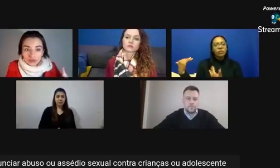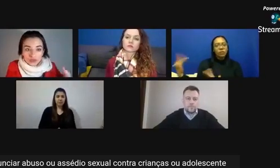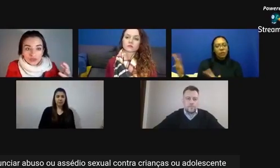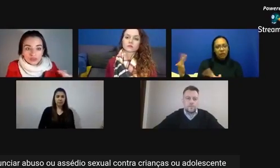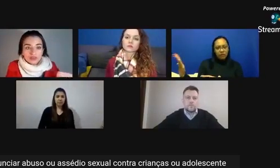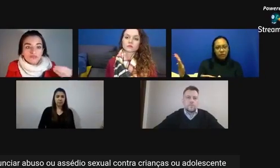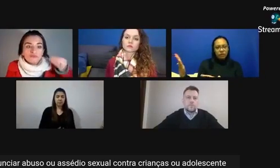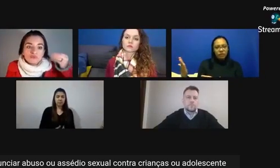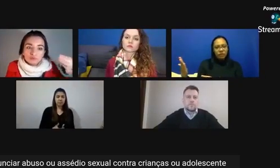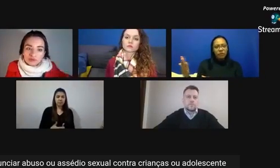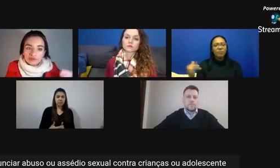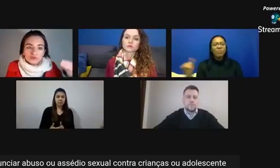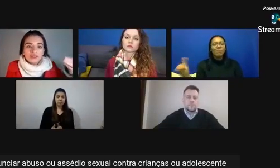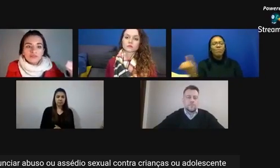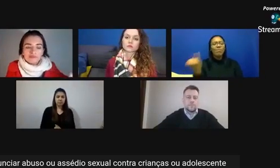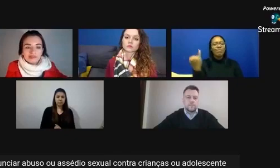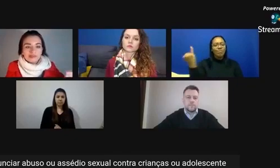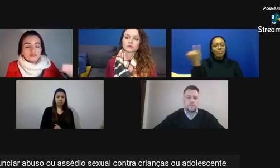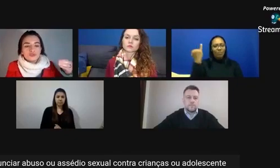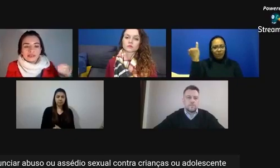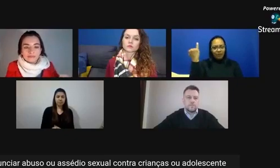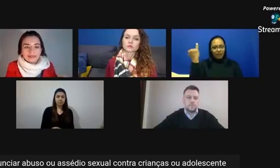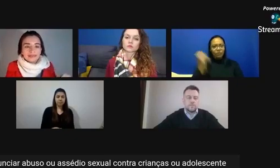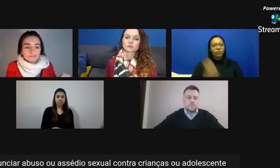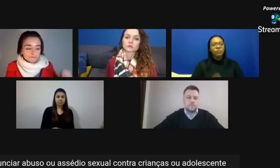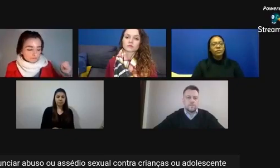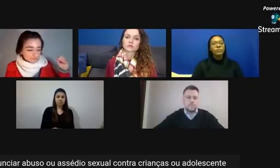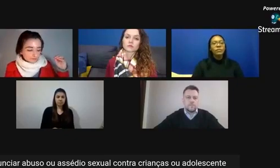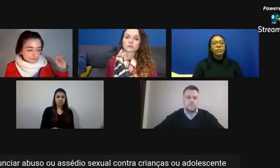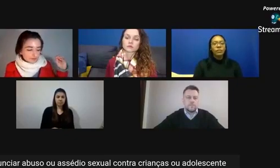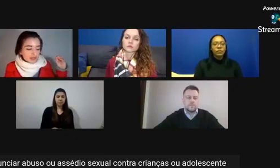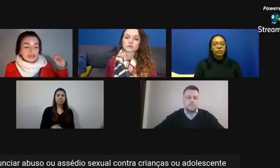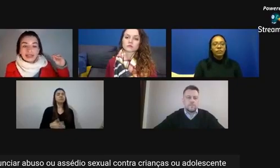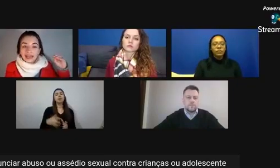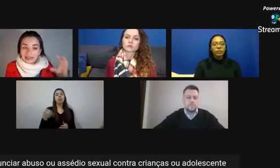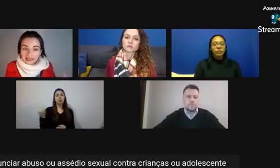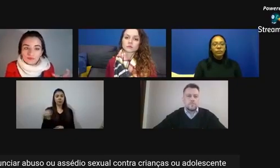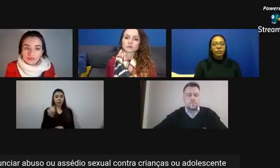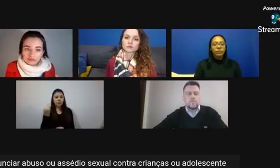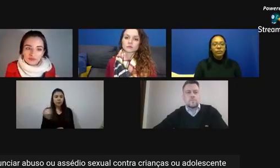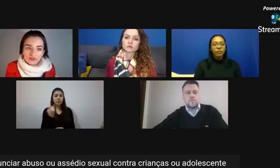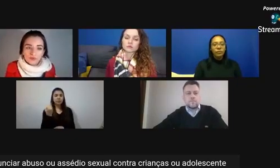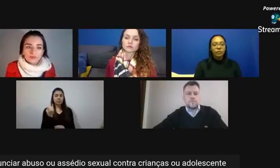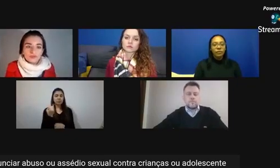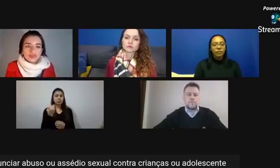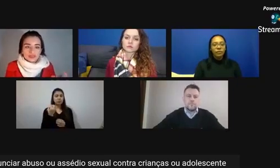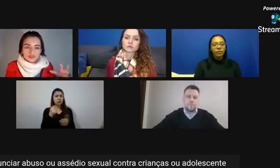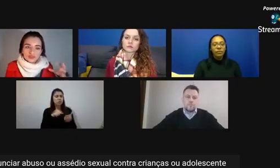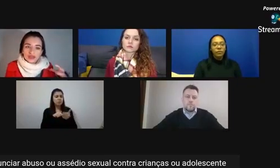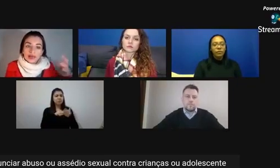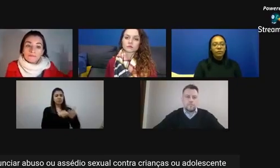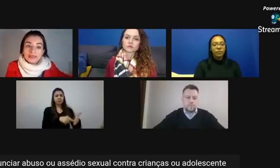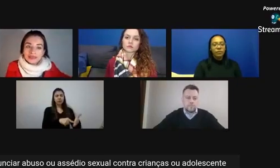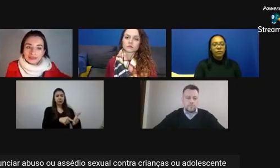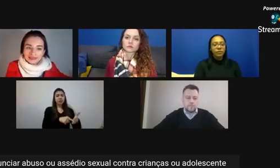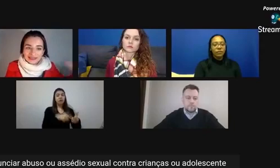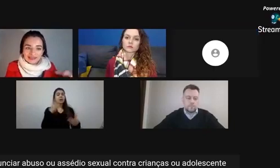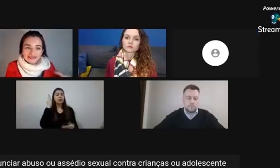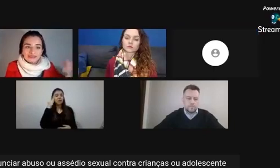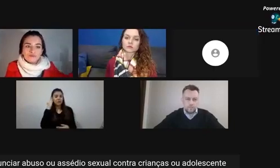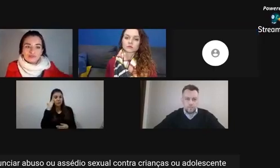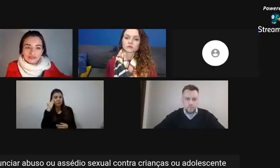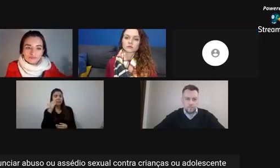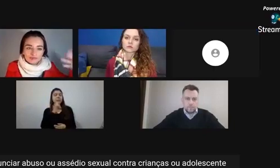é importante a gente ter um fluxo de denúncia e de saber que ali as coisas funcionam, que a gente